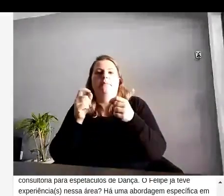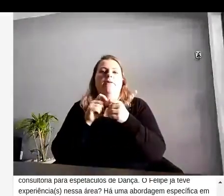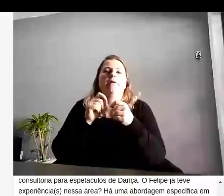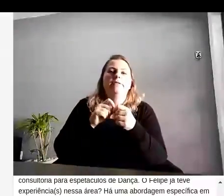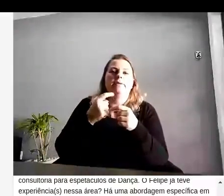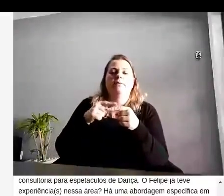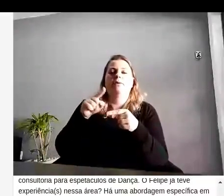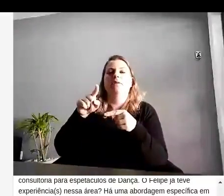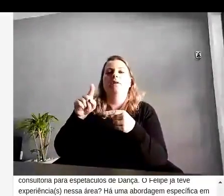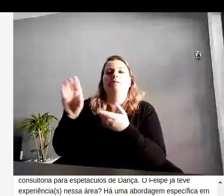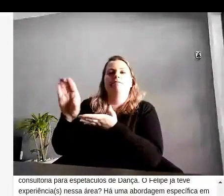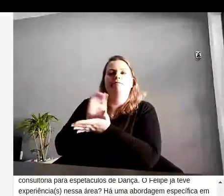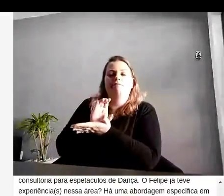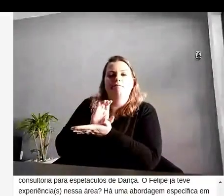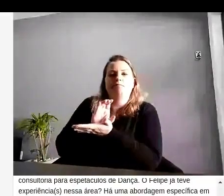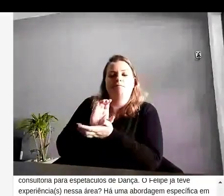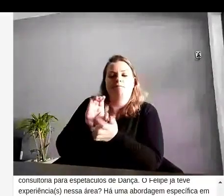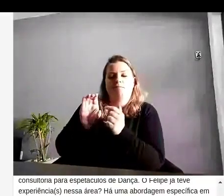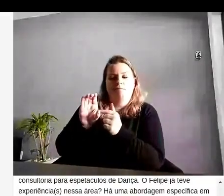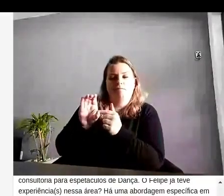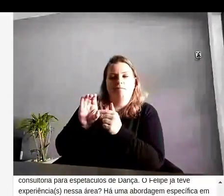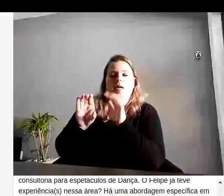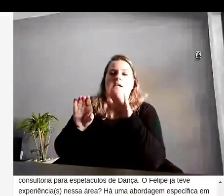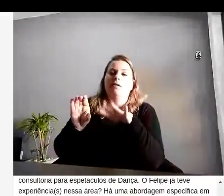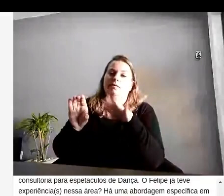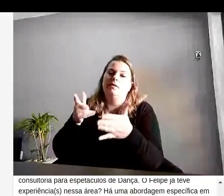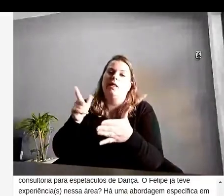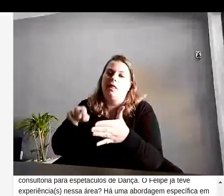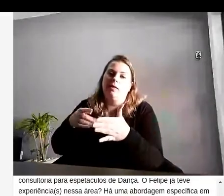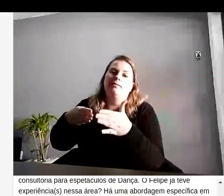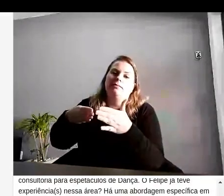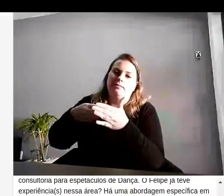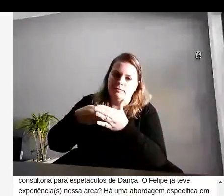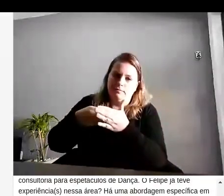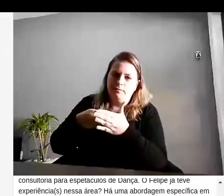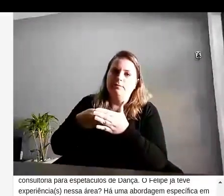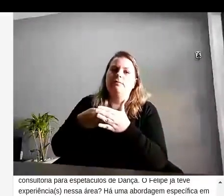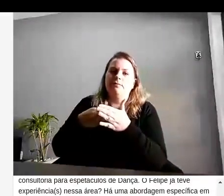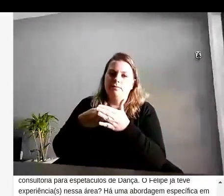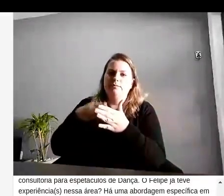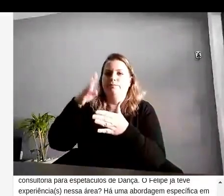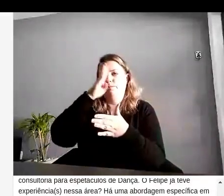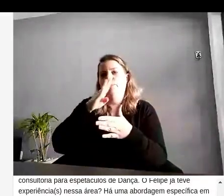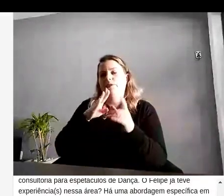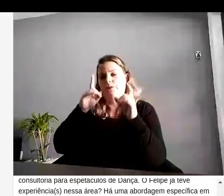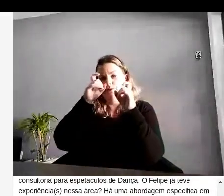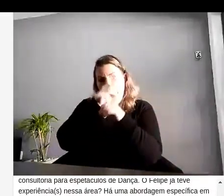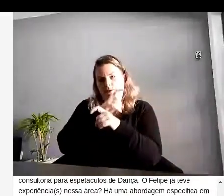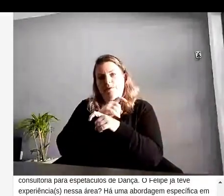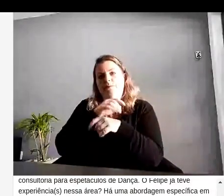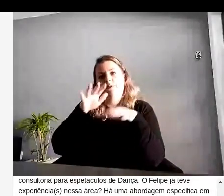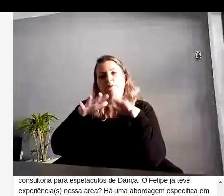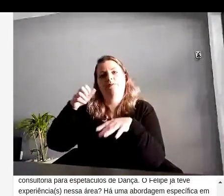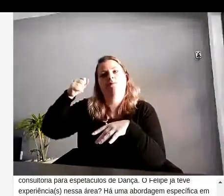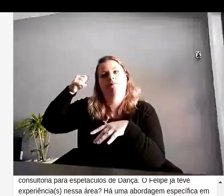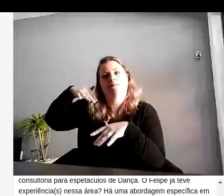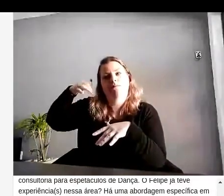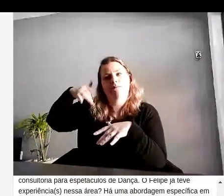de custos no Brasil, isso nem sempre é possível, e muitas vezes é o próprio audiodescritor narrador que faz as.